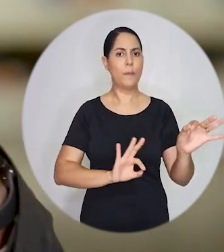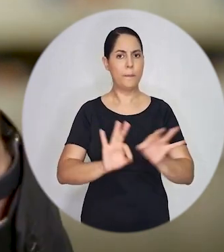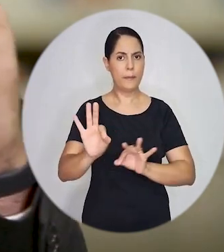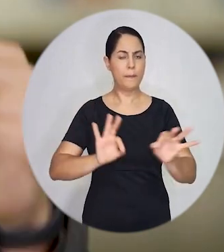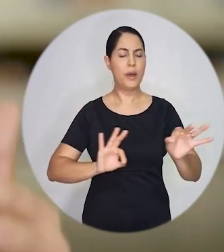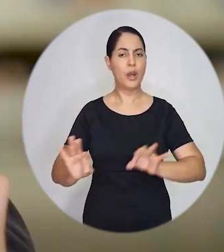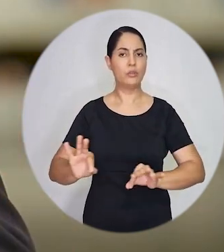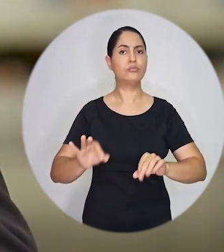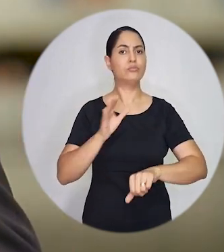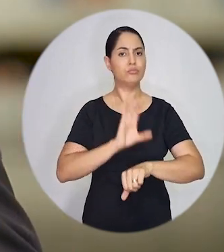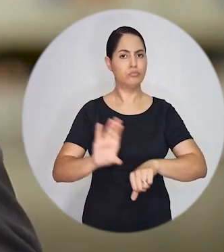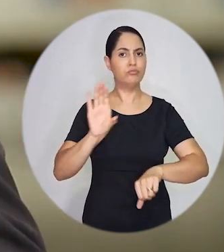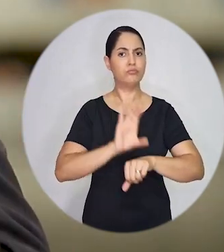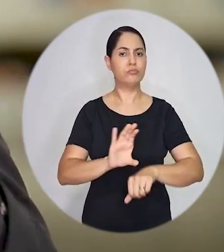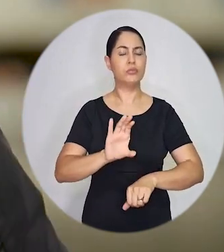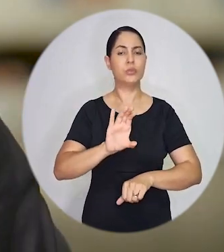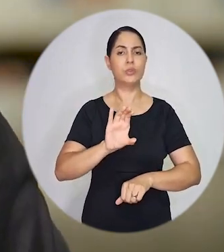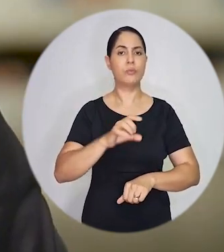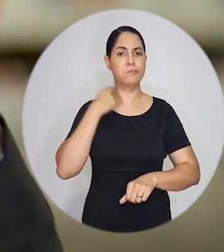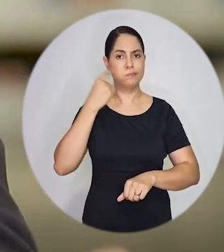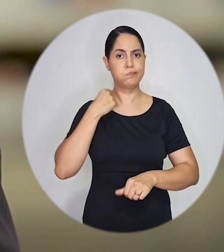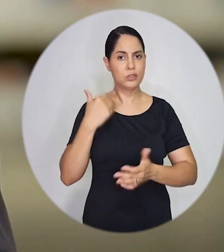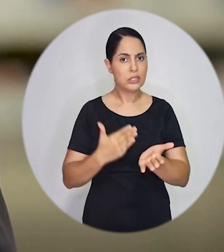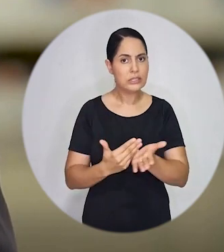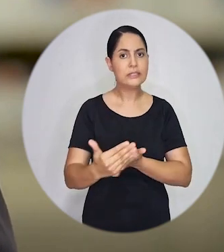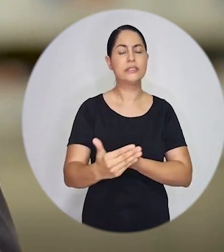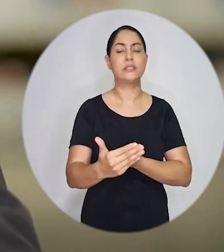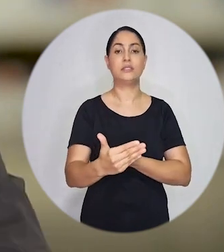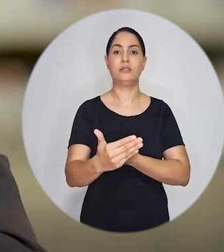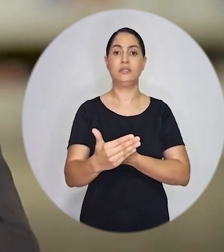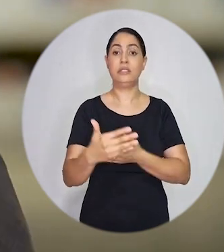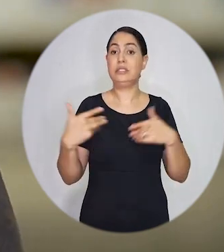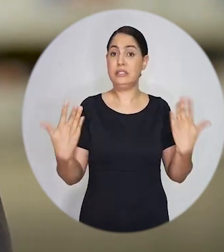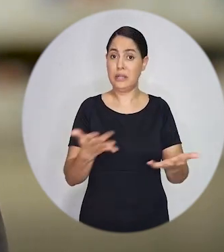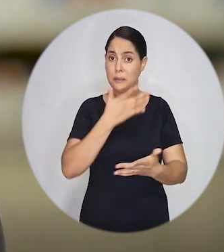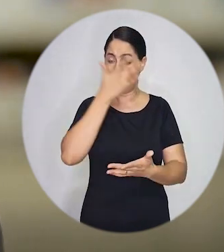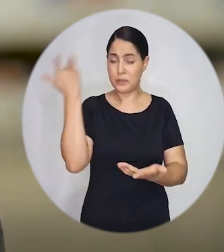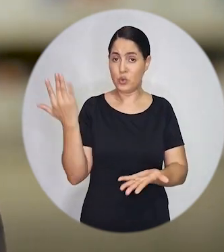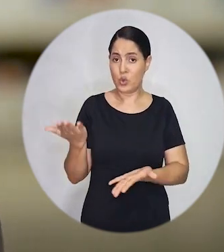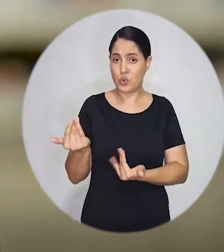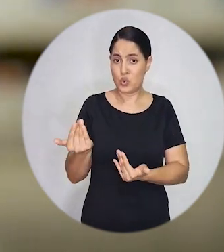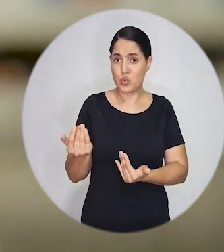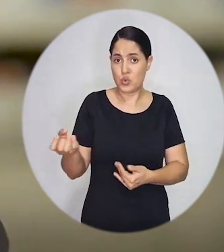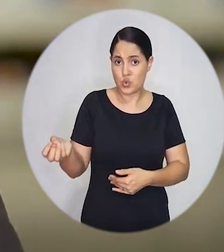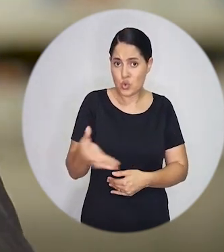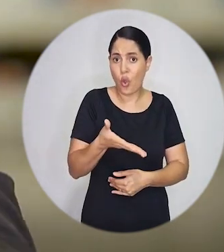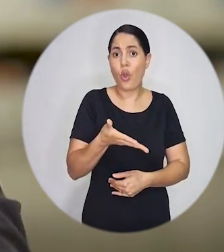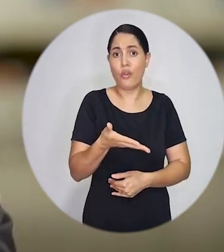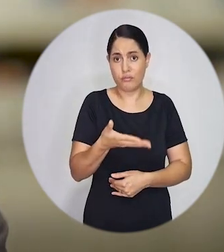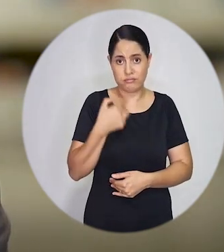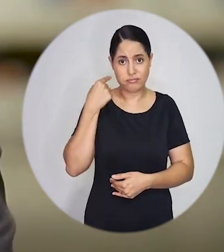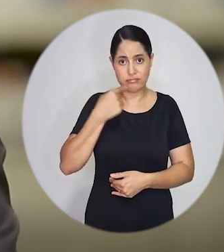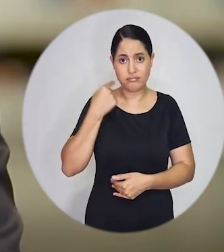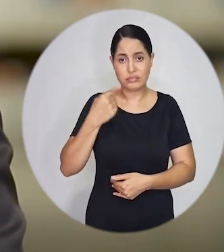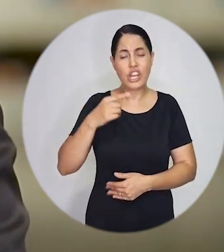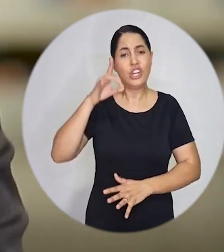o exercício da advocacia, onde aquele jovem iniciante ele tem uma visão panorâmica de todas as áreas